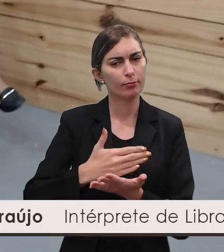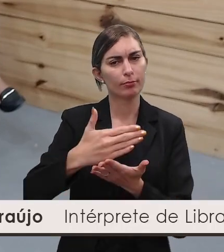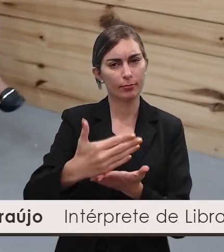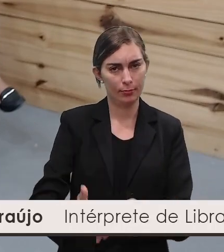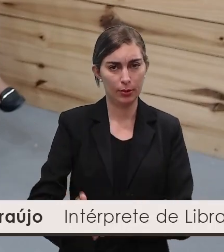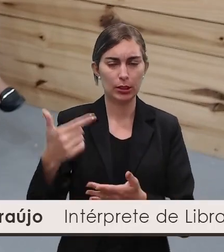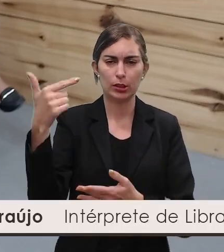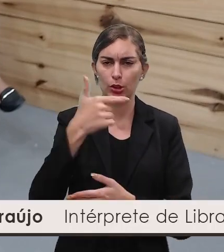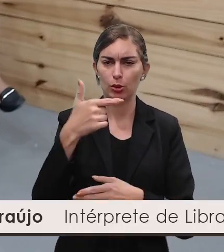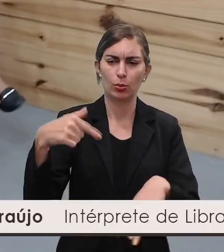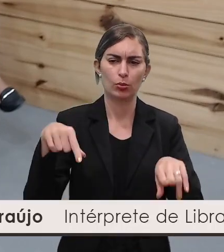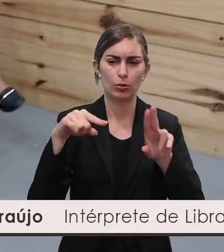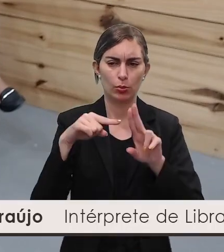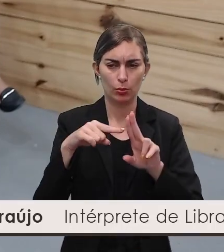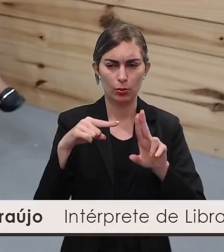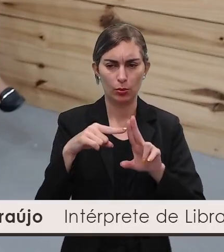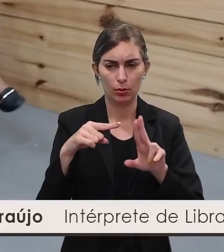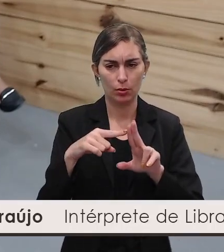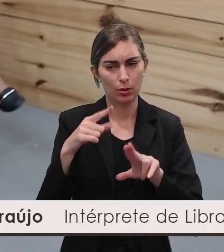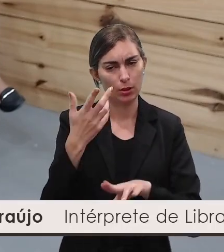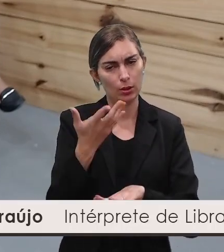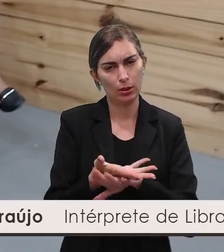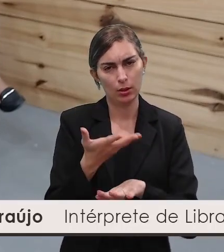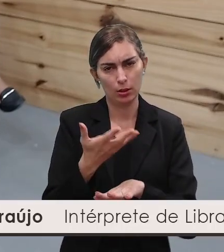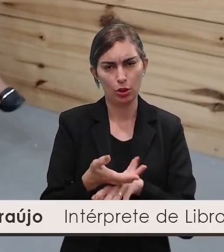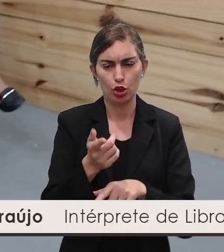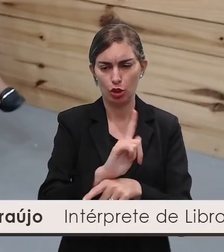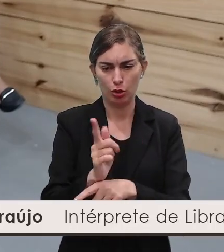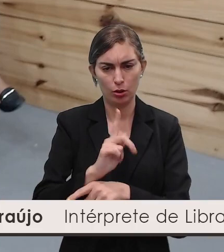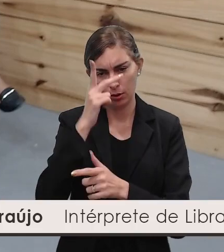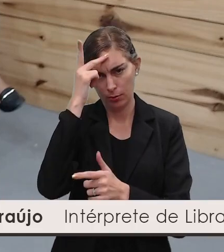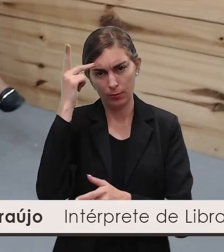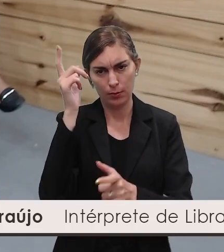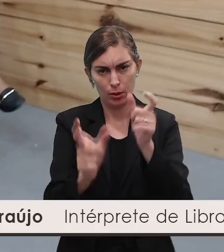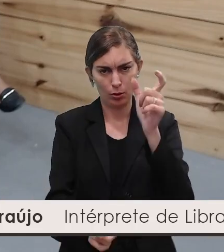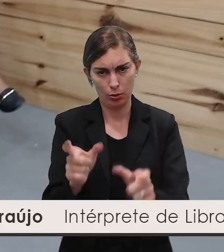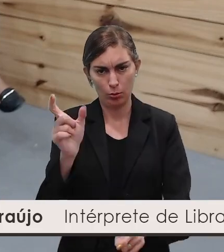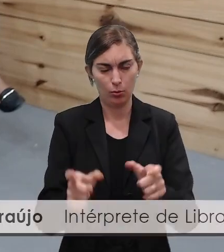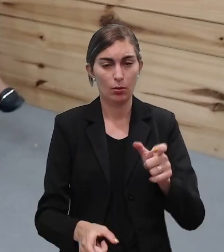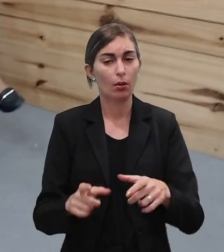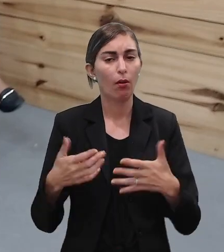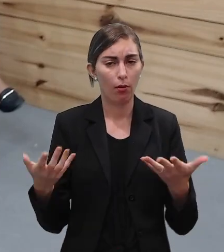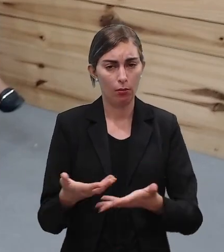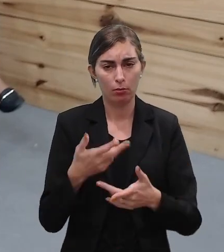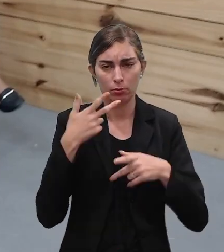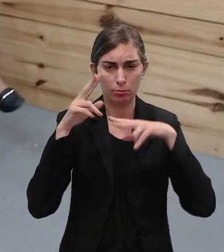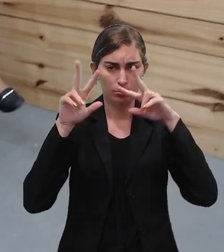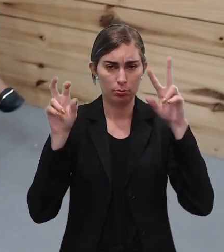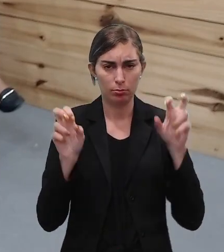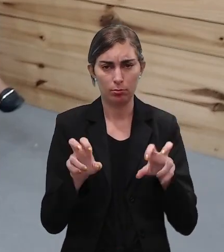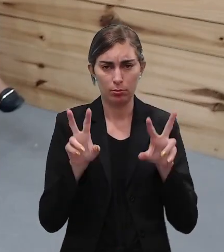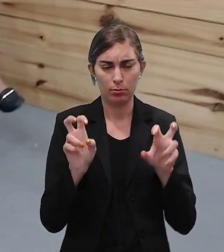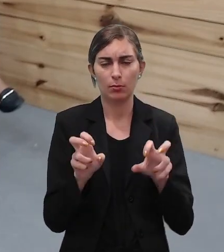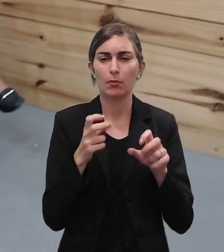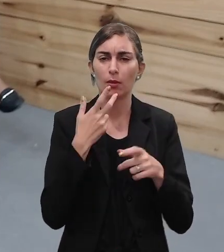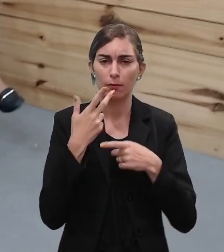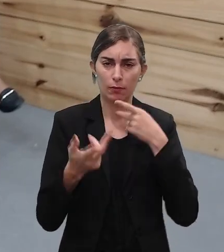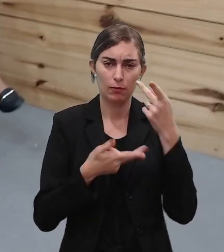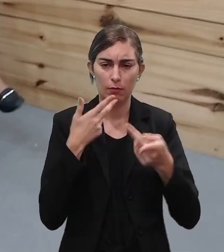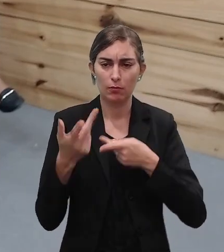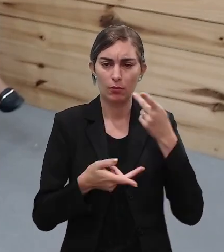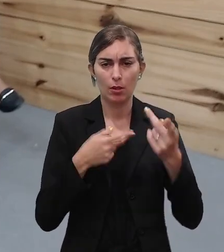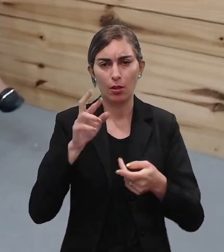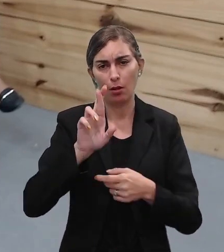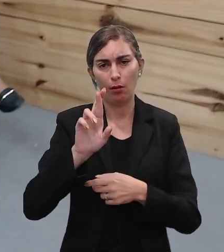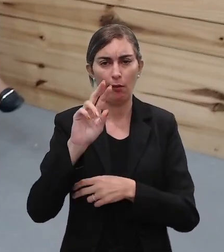à segunda unidade na disciplina Gestão de Pessoas. E vamos falar, então, como tema, nós vamos falar sobre